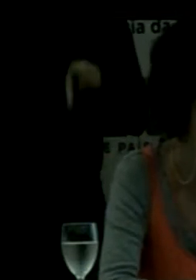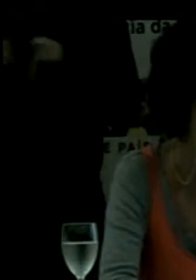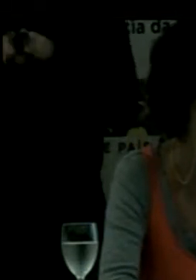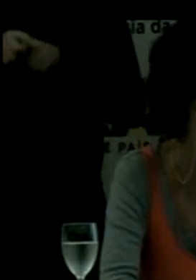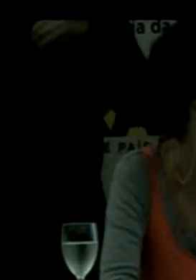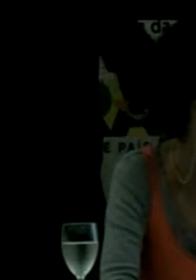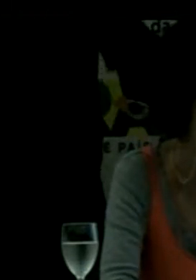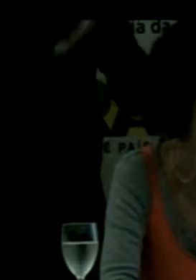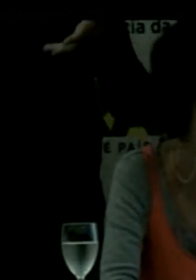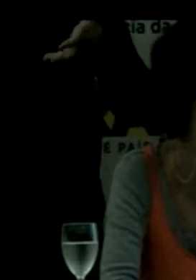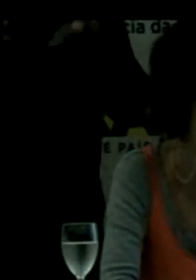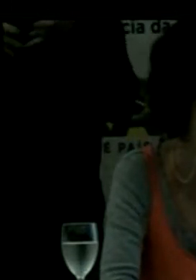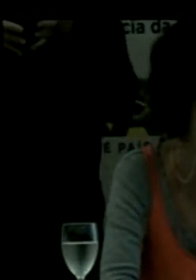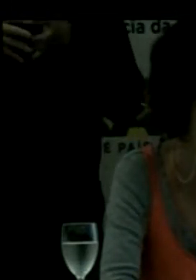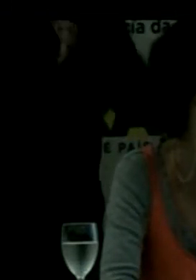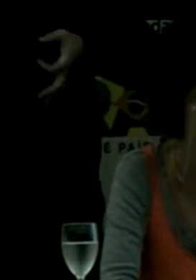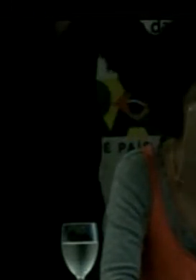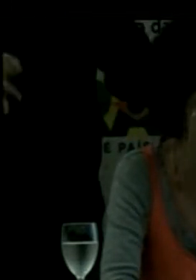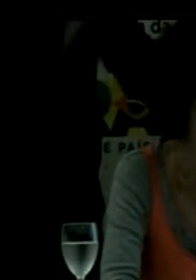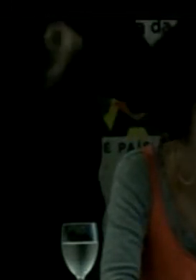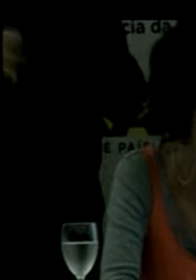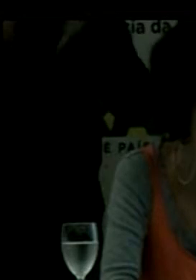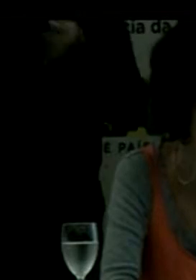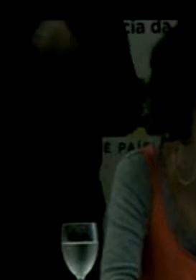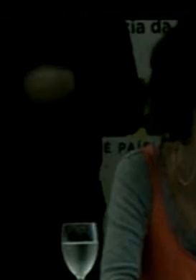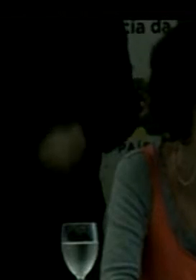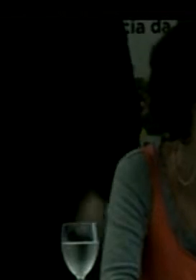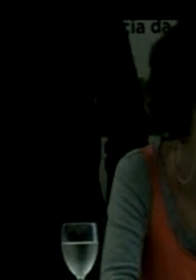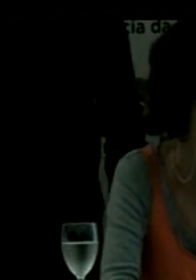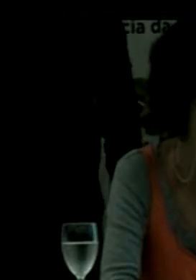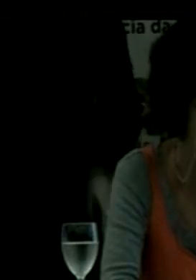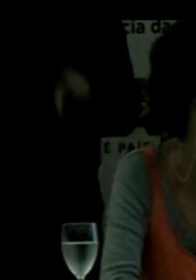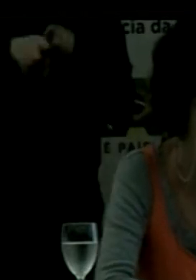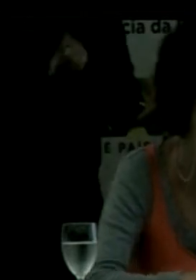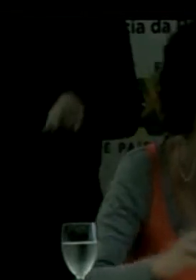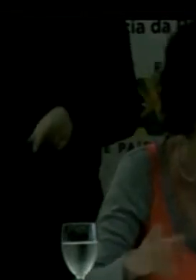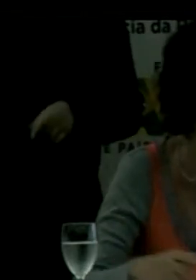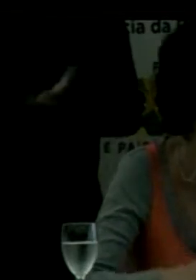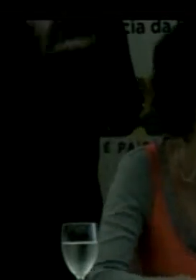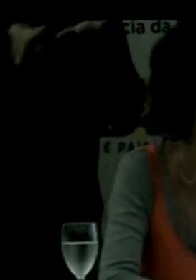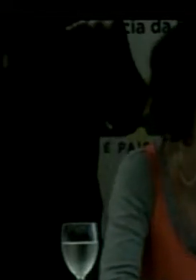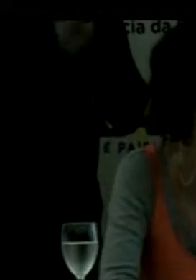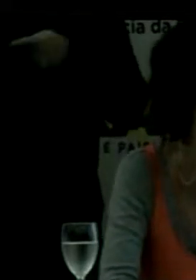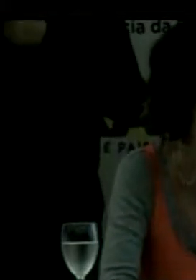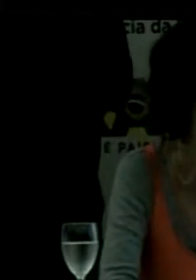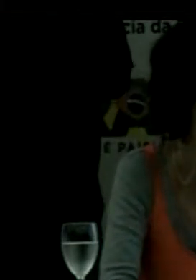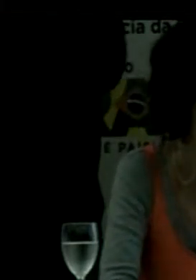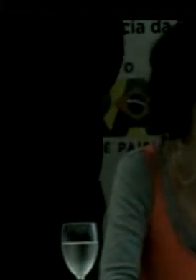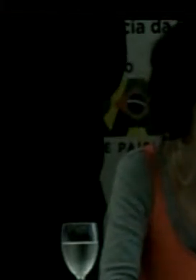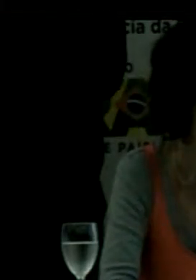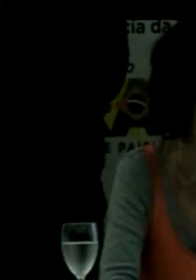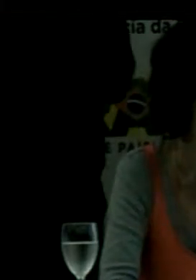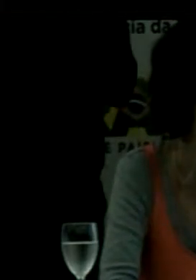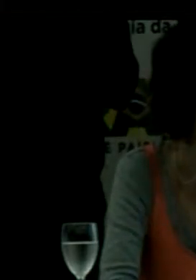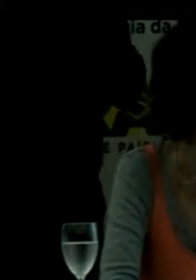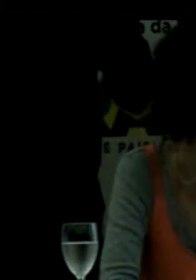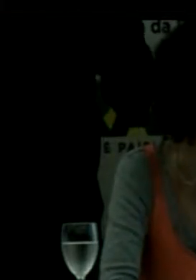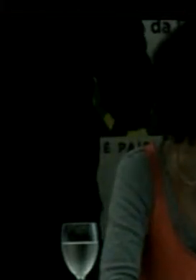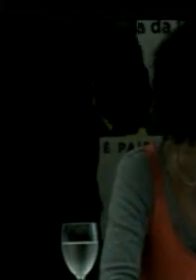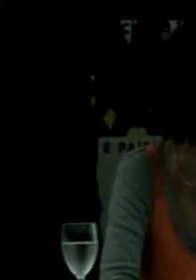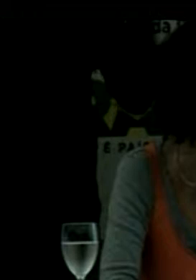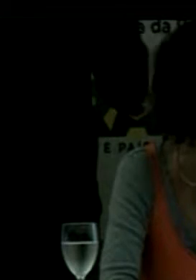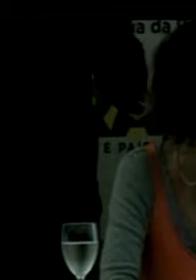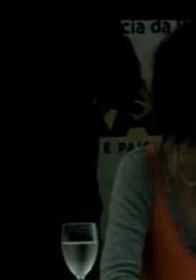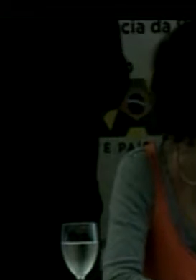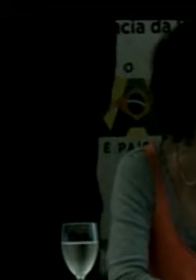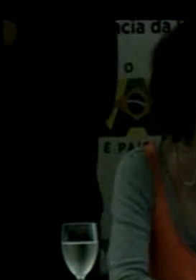nas ações junto ao Poder Judiciário, Justiça e na questão das polícias. Um diálogo entre todos esses poderes da